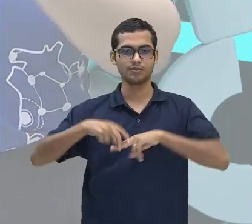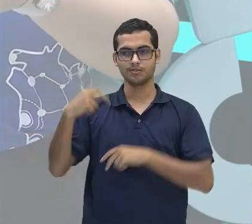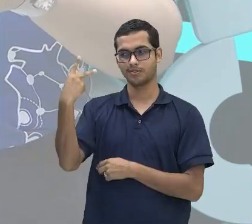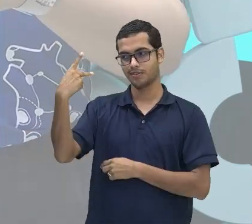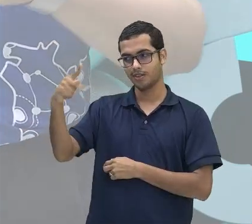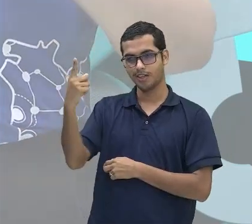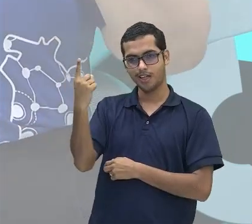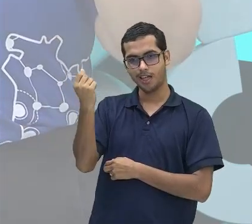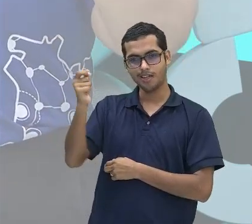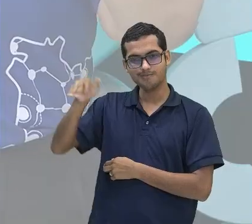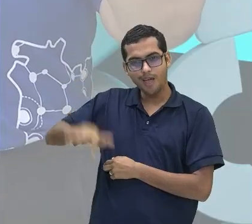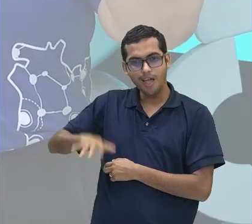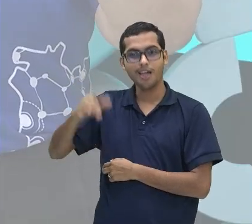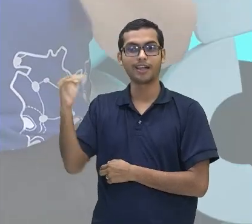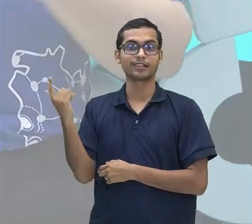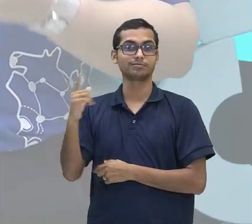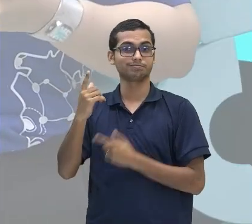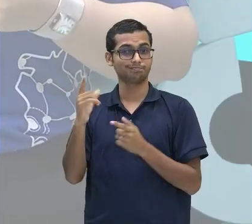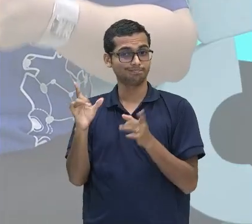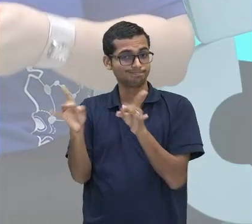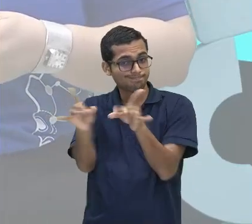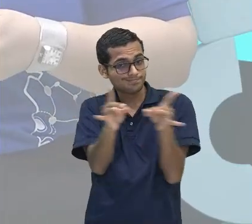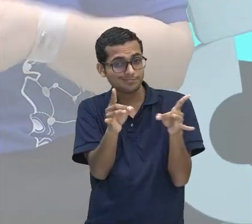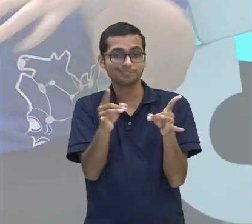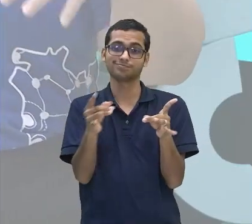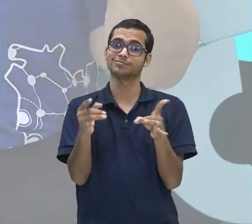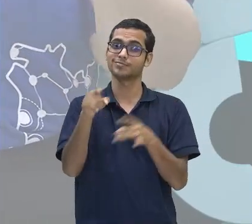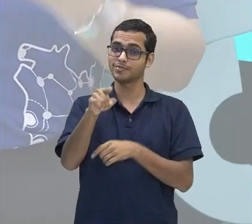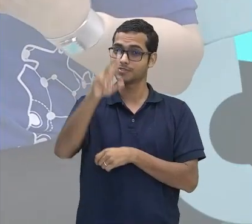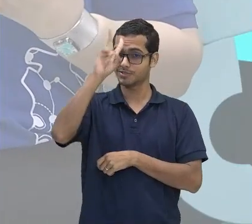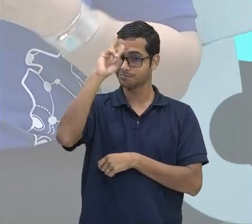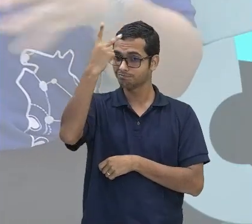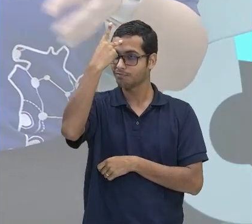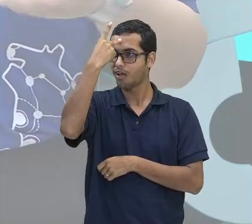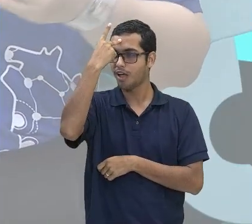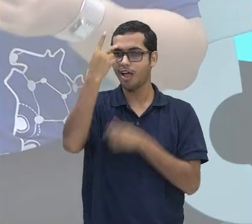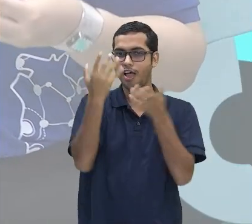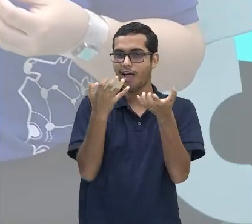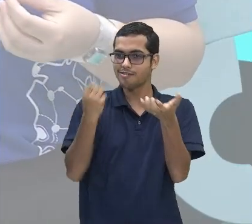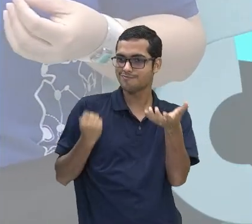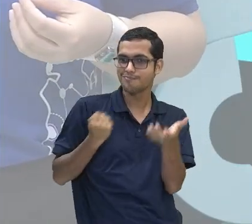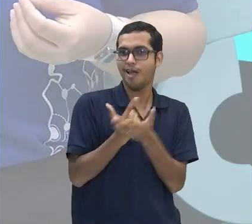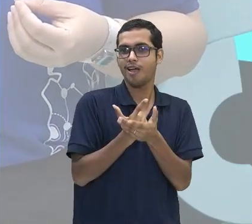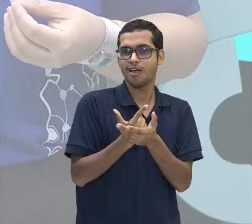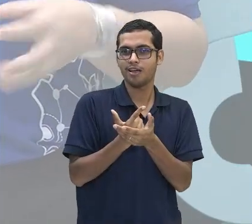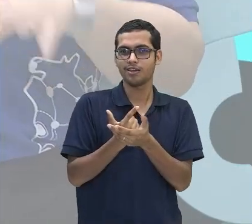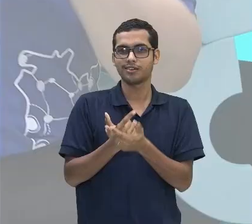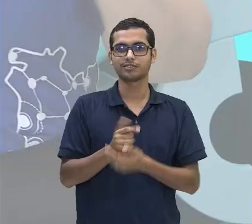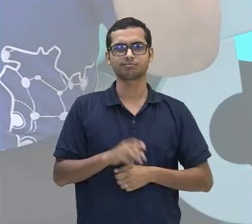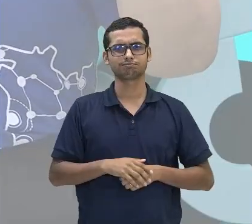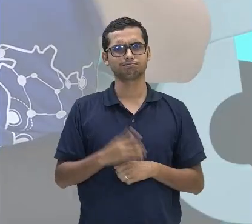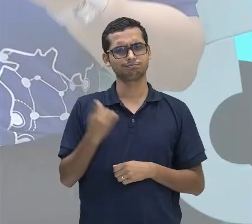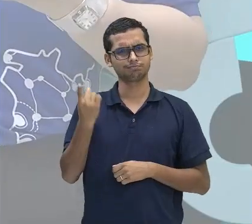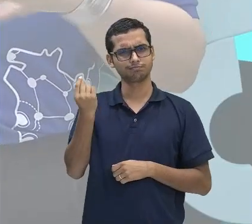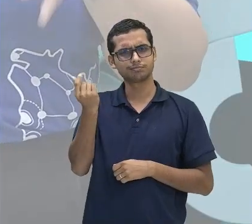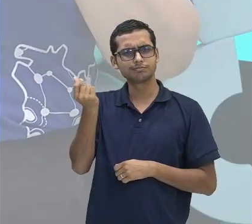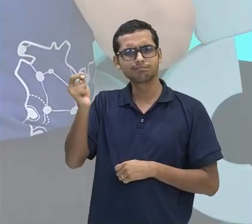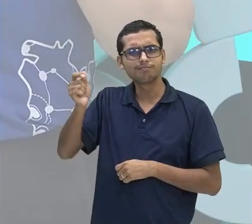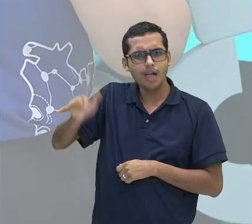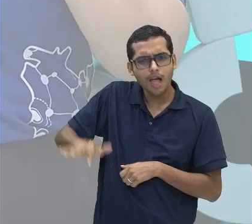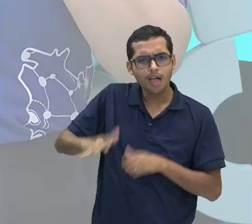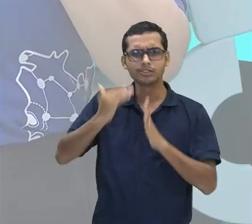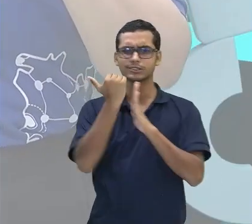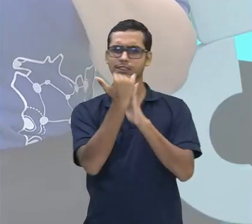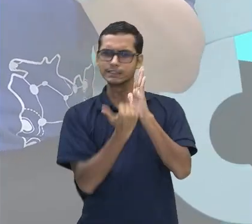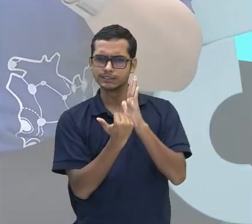necessário vender, convencer você a comprar. E aí vale tudo, vale dizer que é o preço mais baixo,